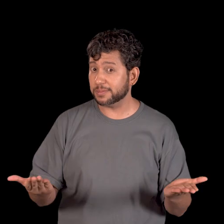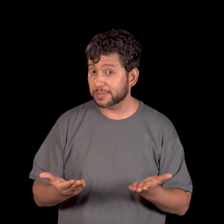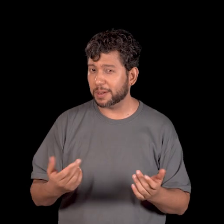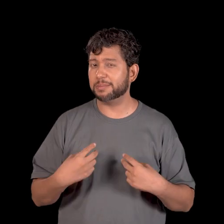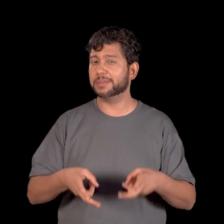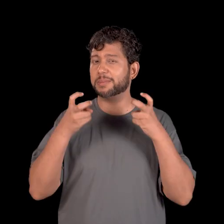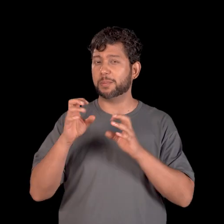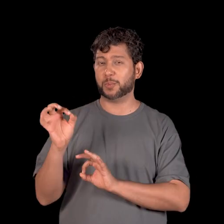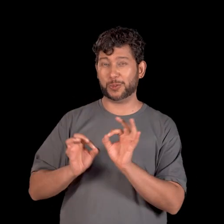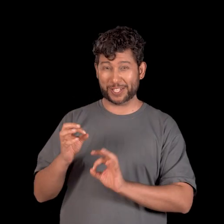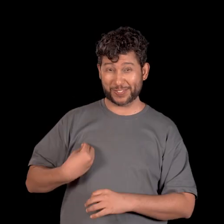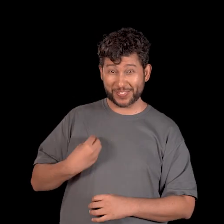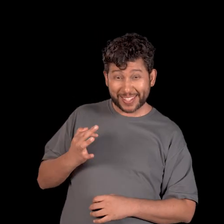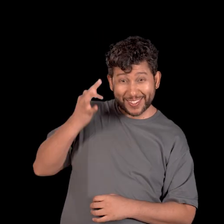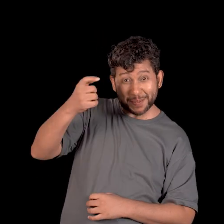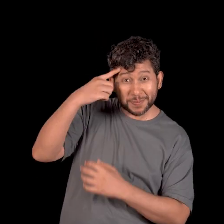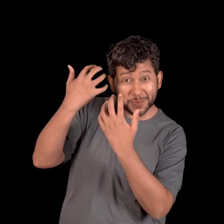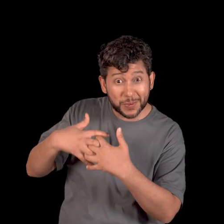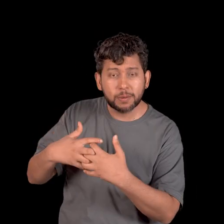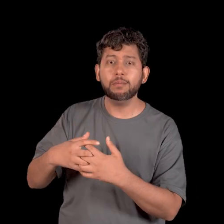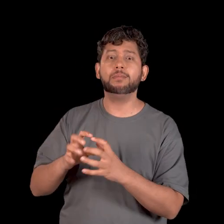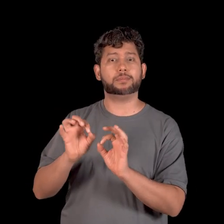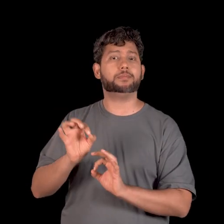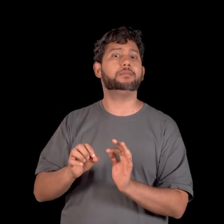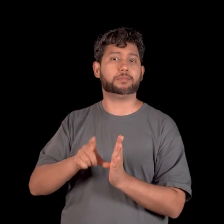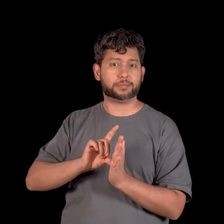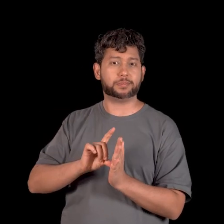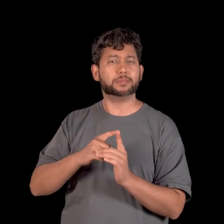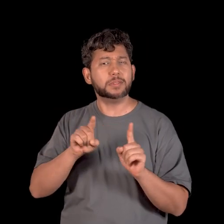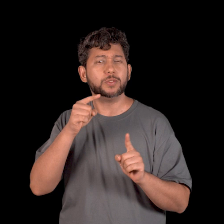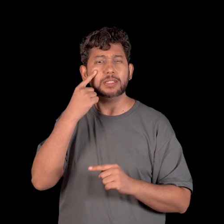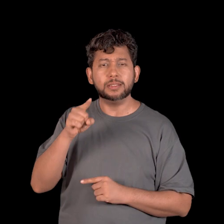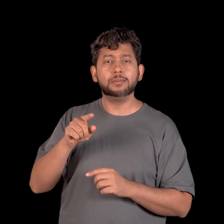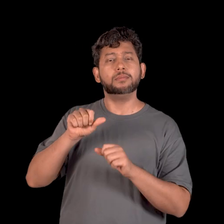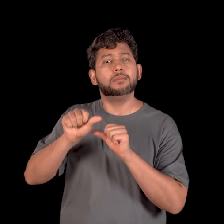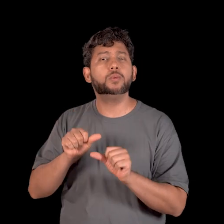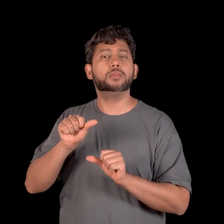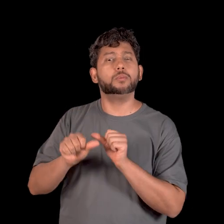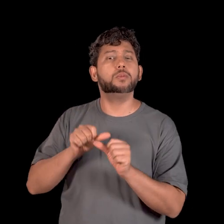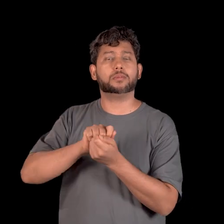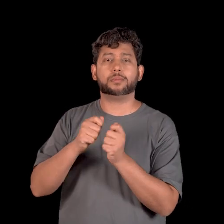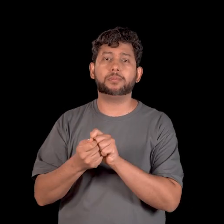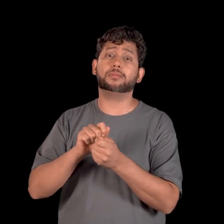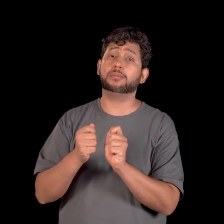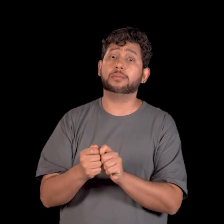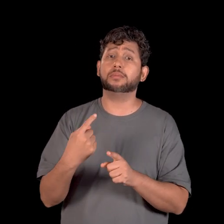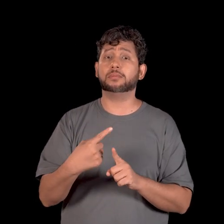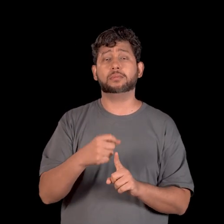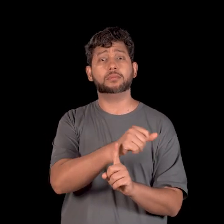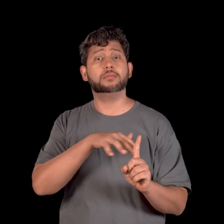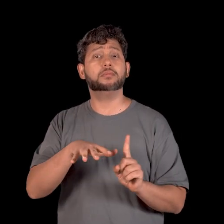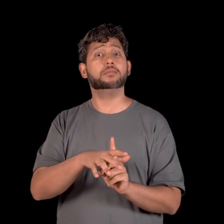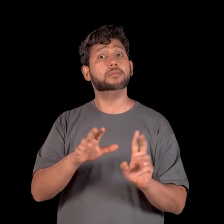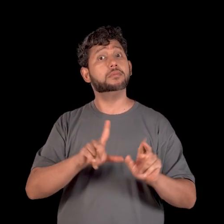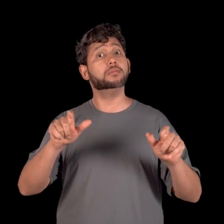claro até o momento que um bom projeto de vida precisa ser bem planejado, mas saiba de antemão que ele precisará a todo tempo ser revisto,